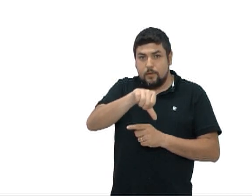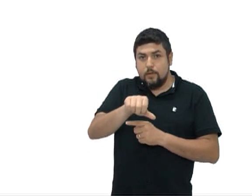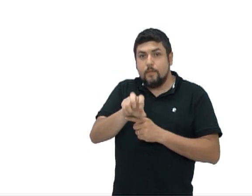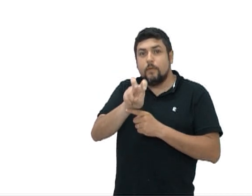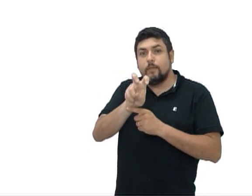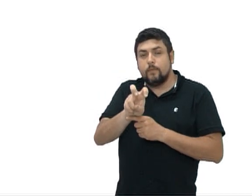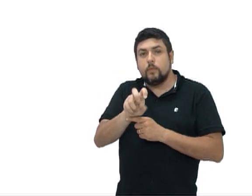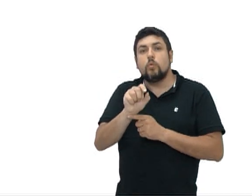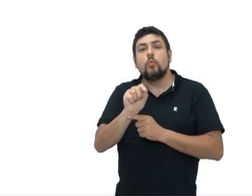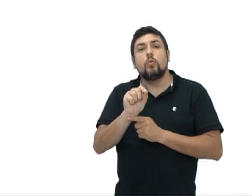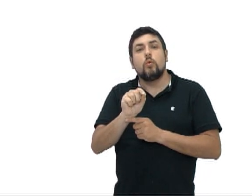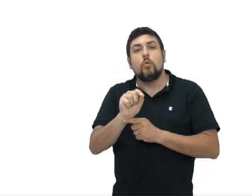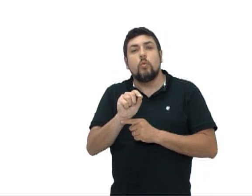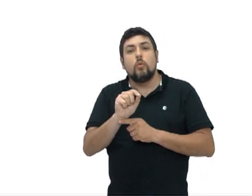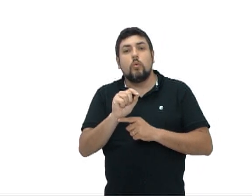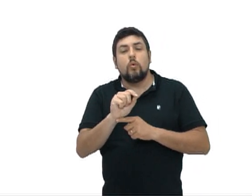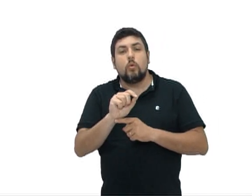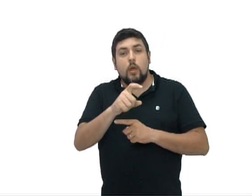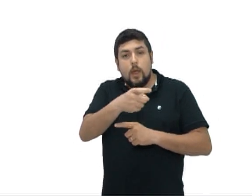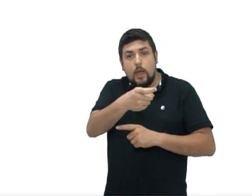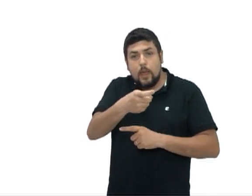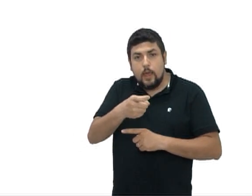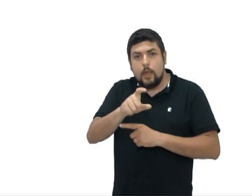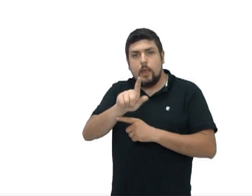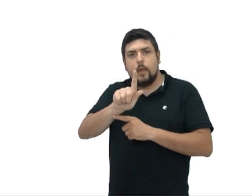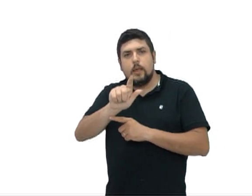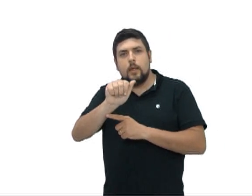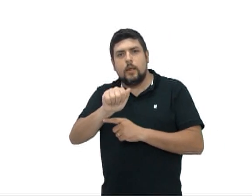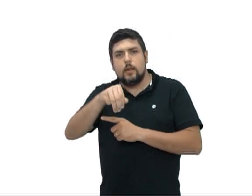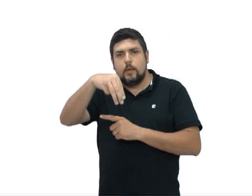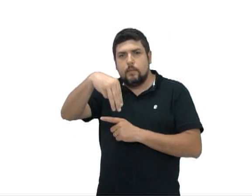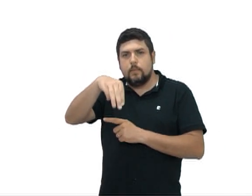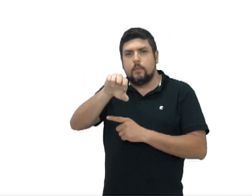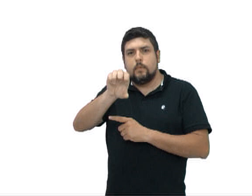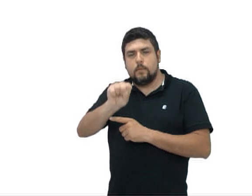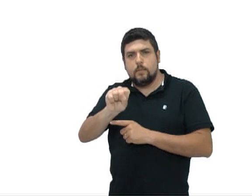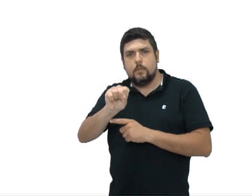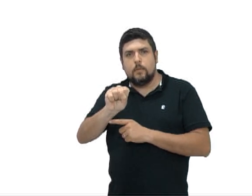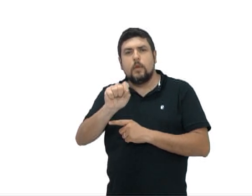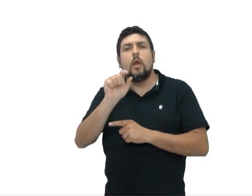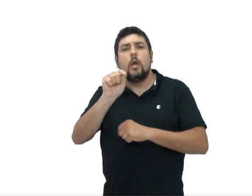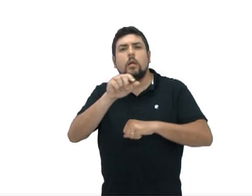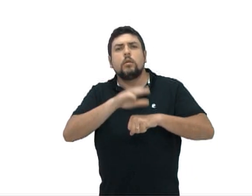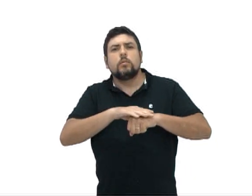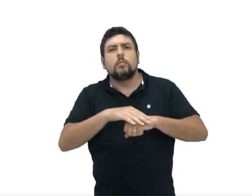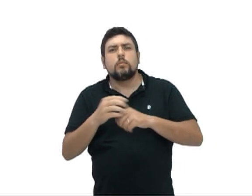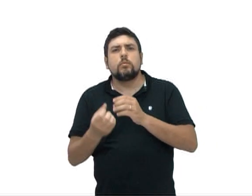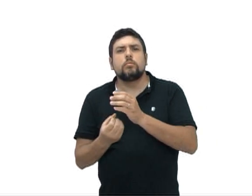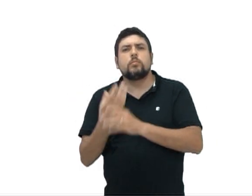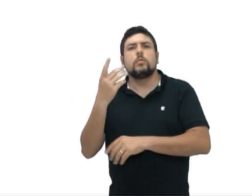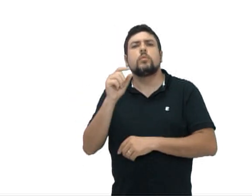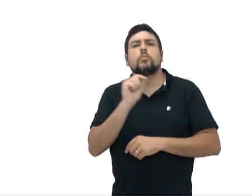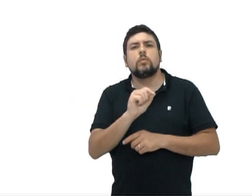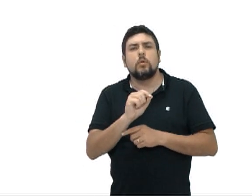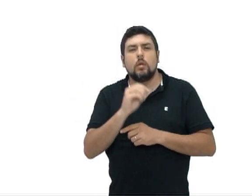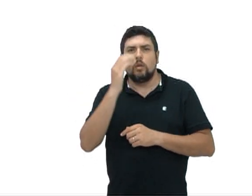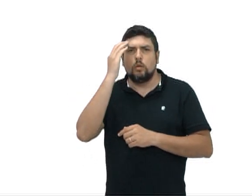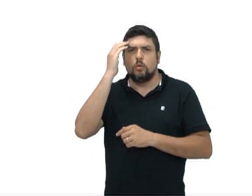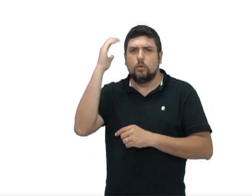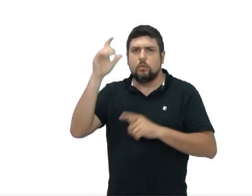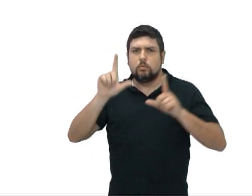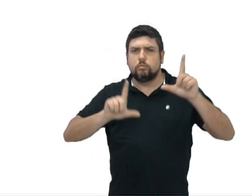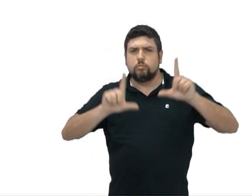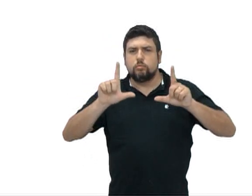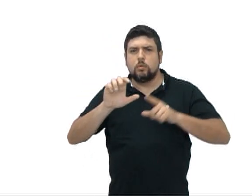imagem do skate como esporte rebelde. Então, quando você tem uma grande emissora, né, e começando a criar competições, você já começa